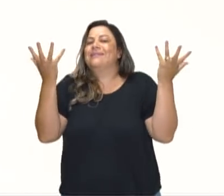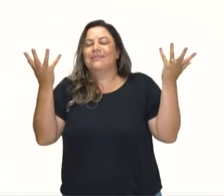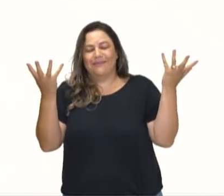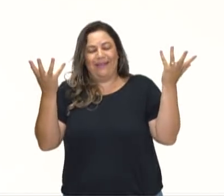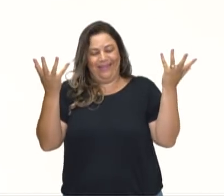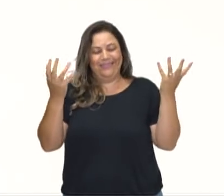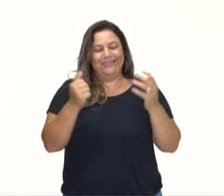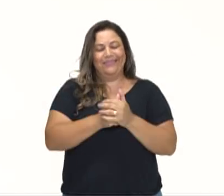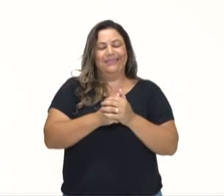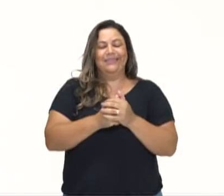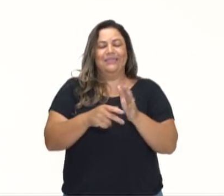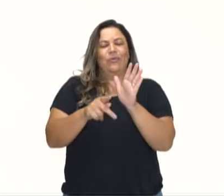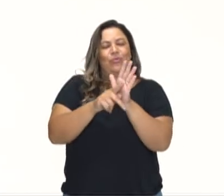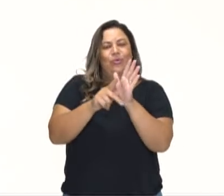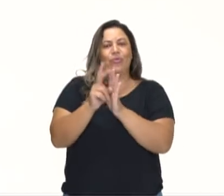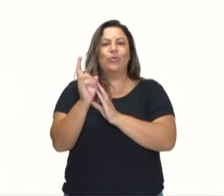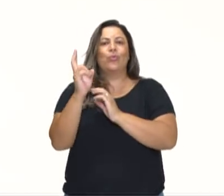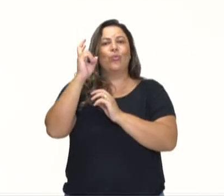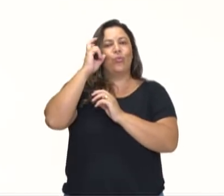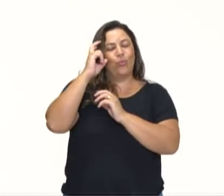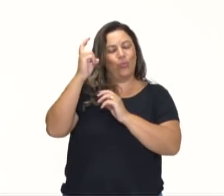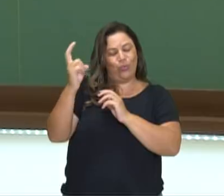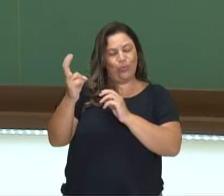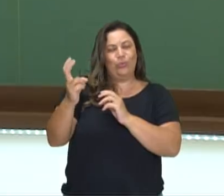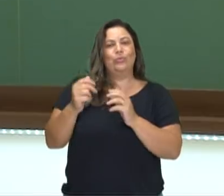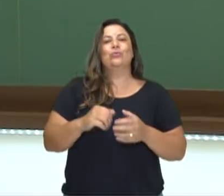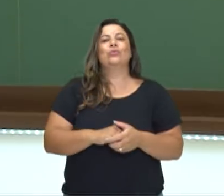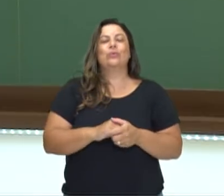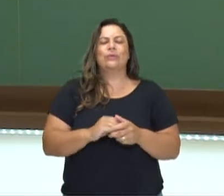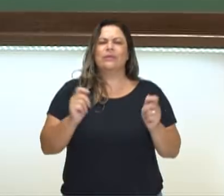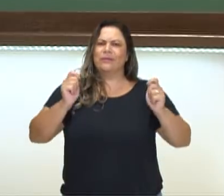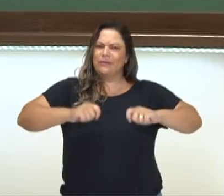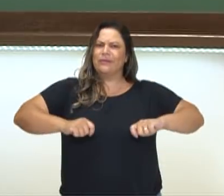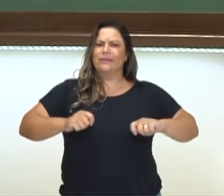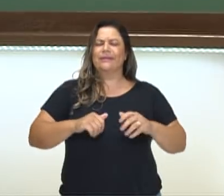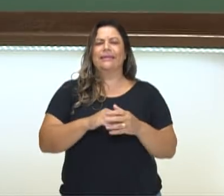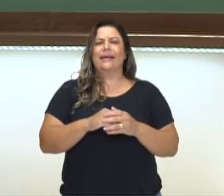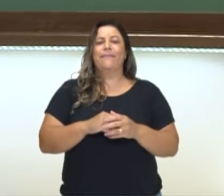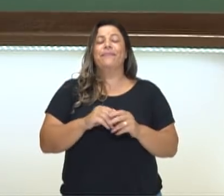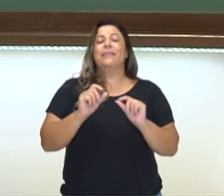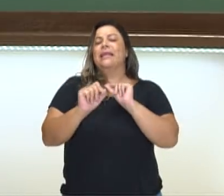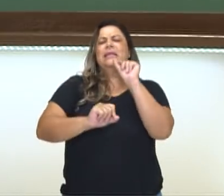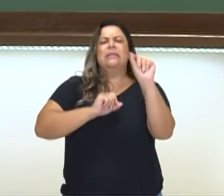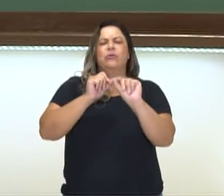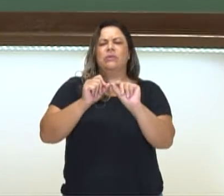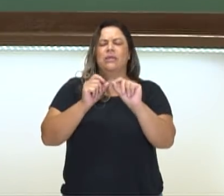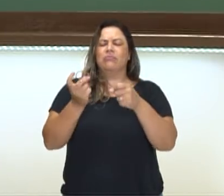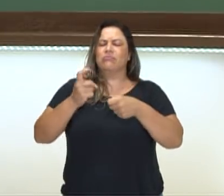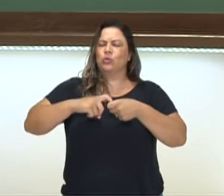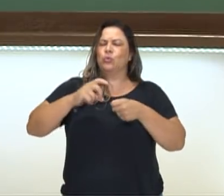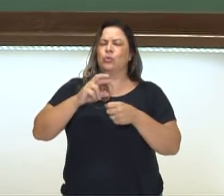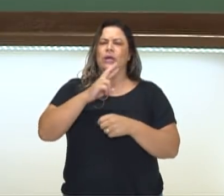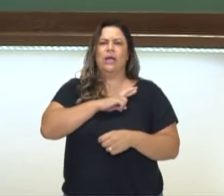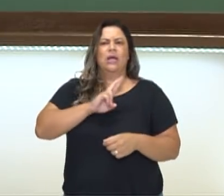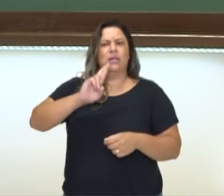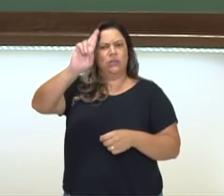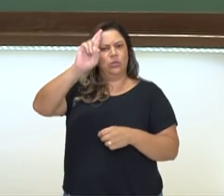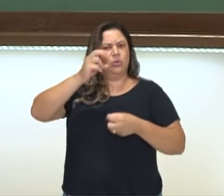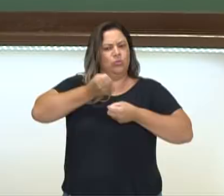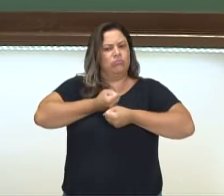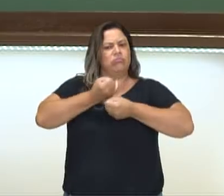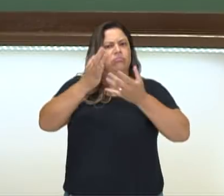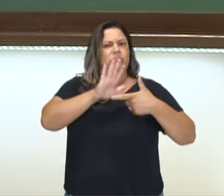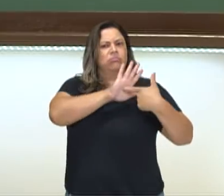elemento cultural, dando uma estética popular ao sagrado. Olha que bacana, tem toda essa religiosidade que se expressa no meio